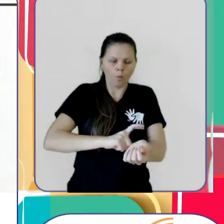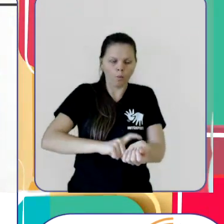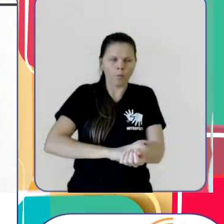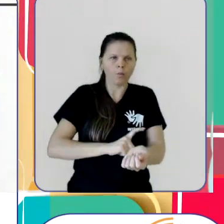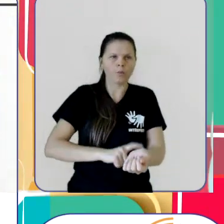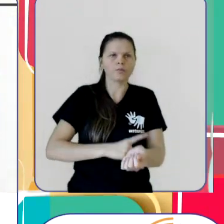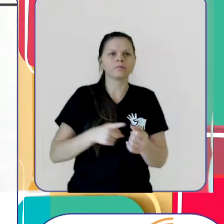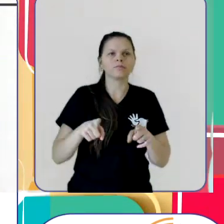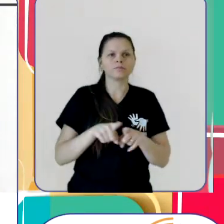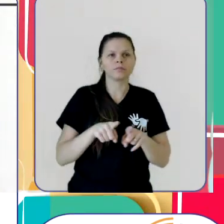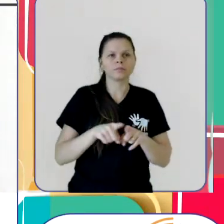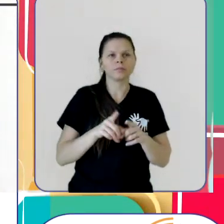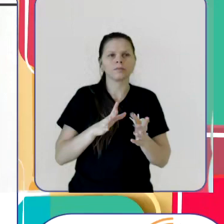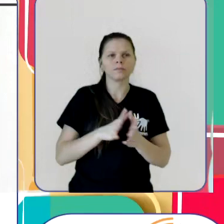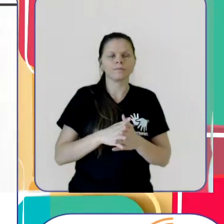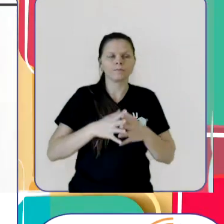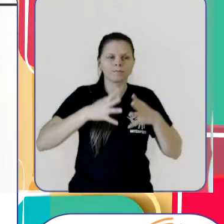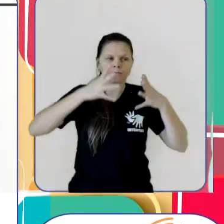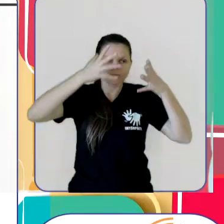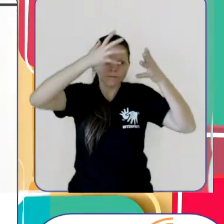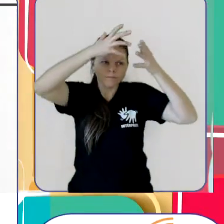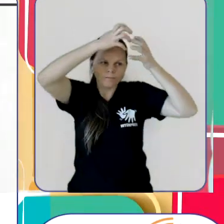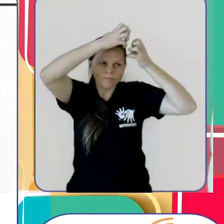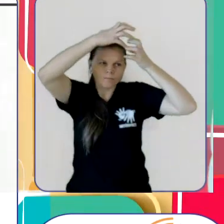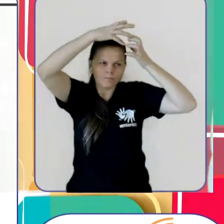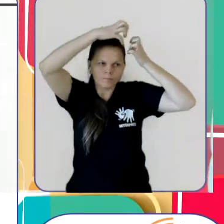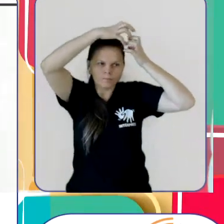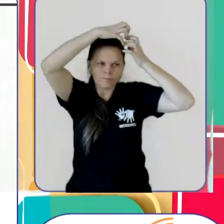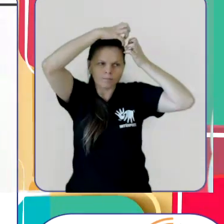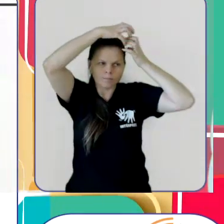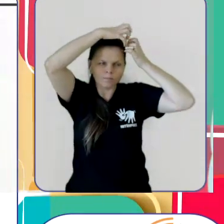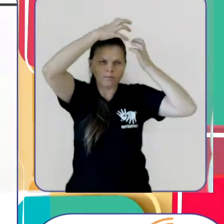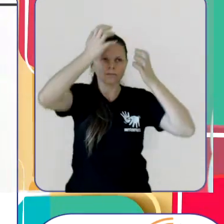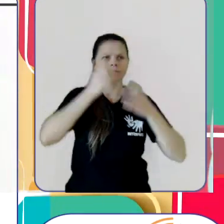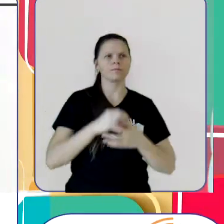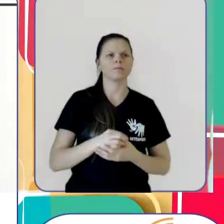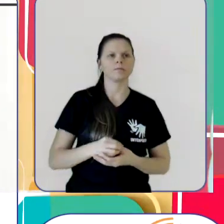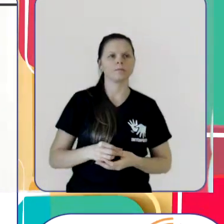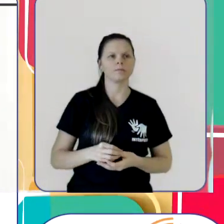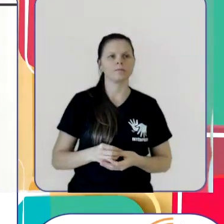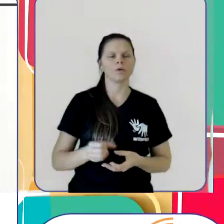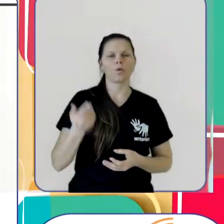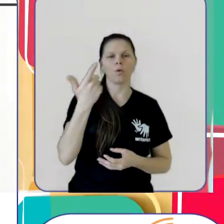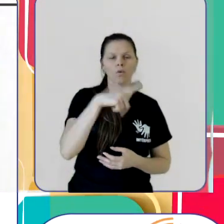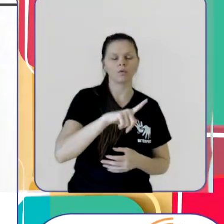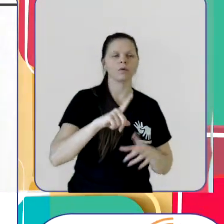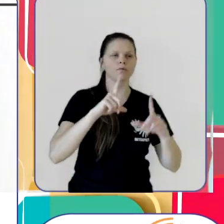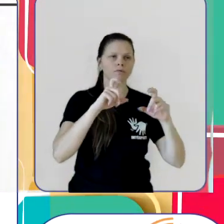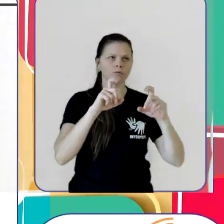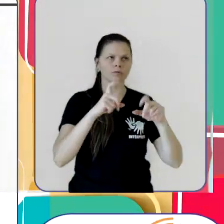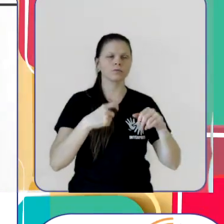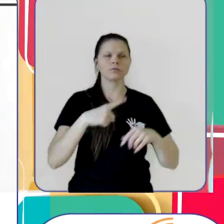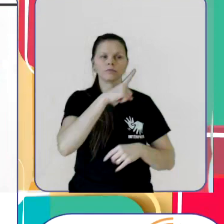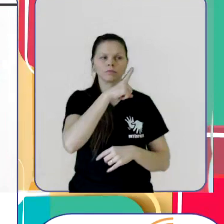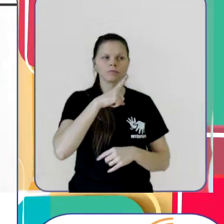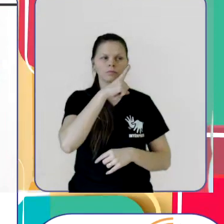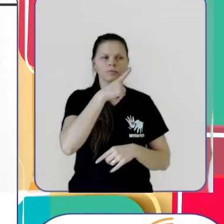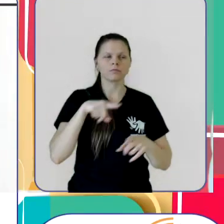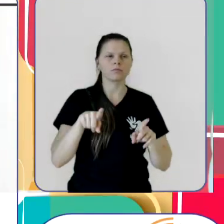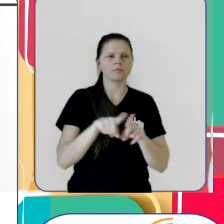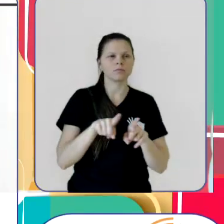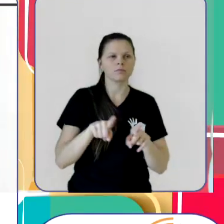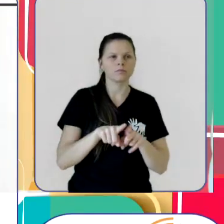Ó, os neurônios ali a 1000. Outra imagem aí,